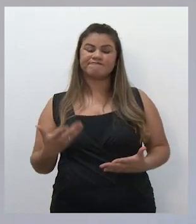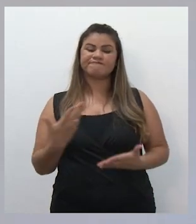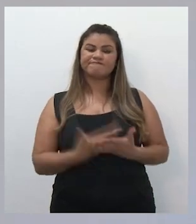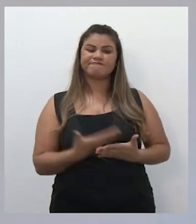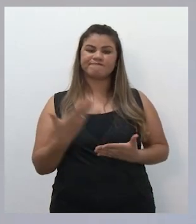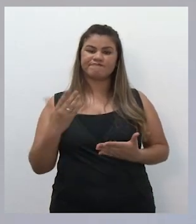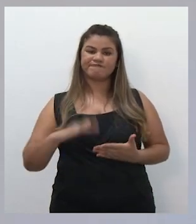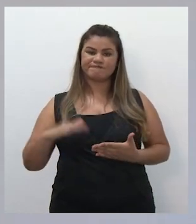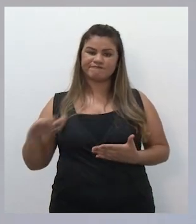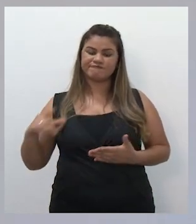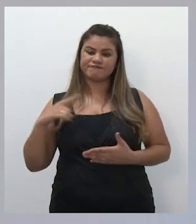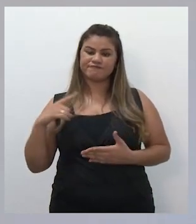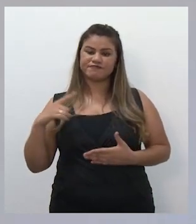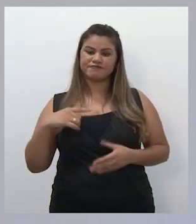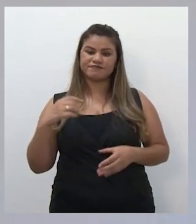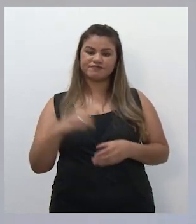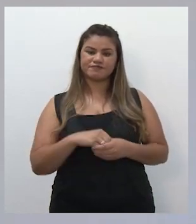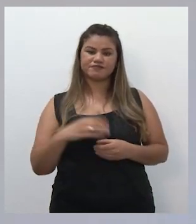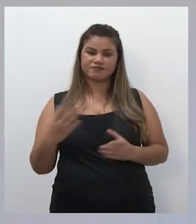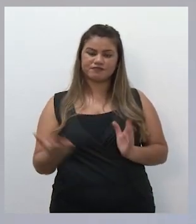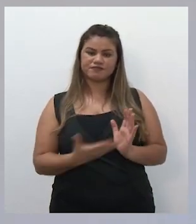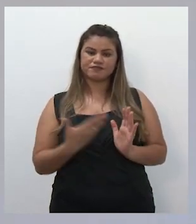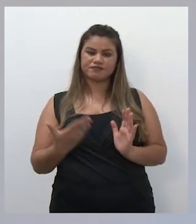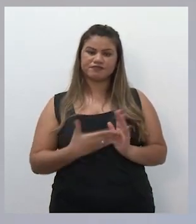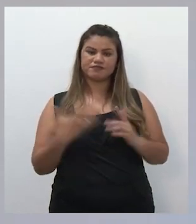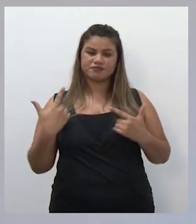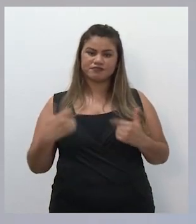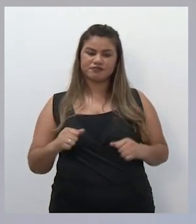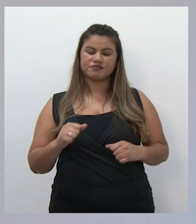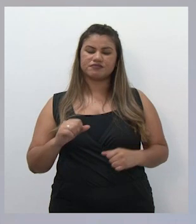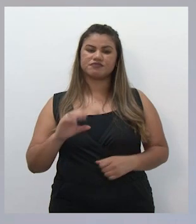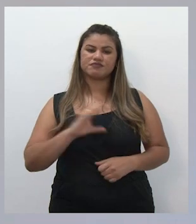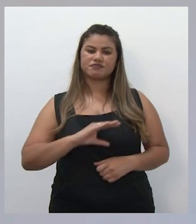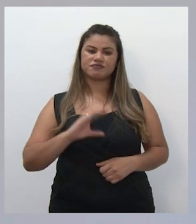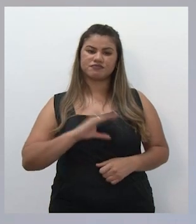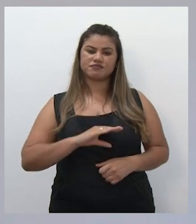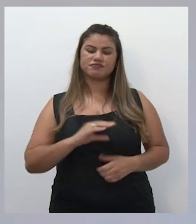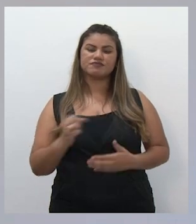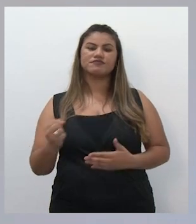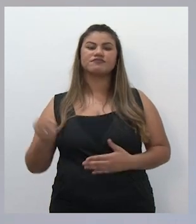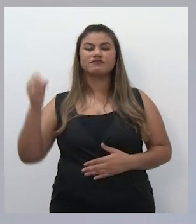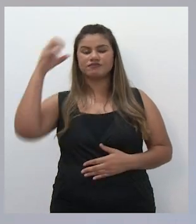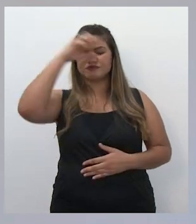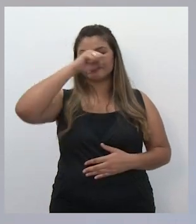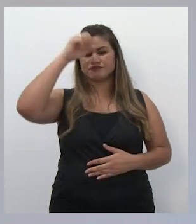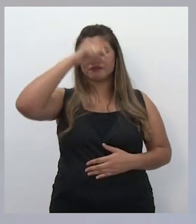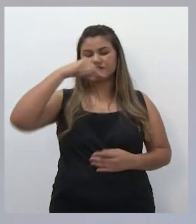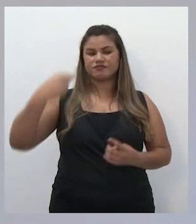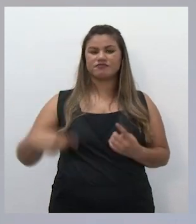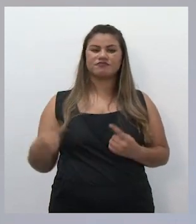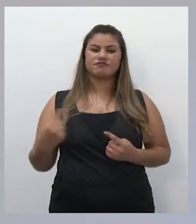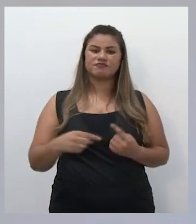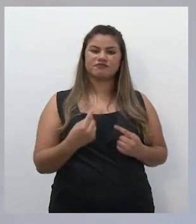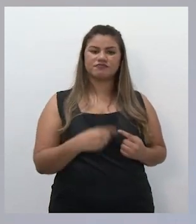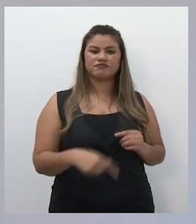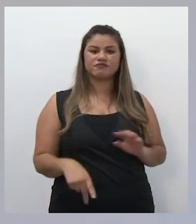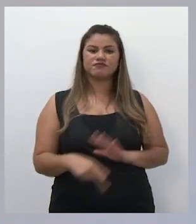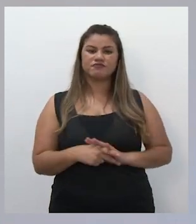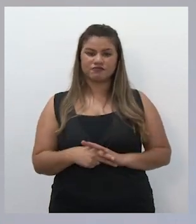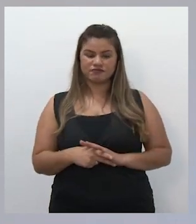esse material riquíssimo dentro da língua portuguesa, ele traz esse conhecimento, essas discussões que aconteceram